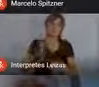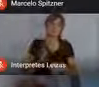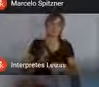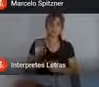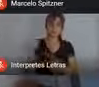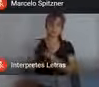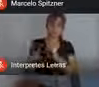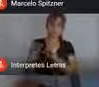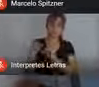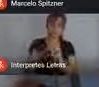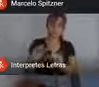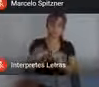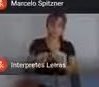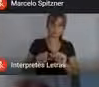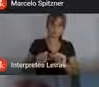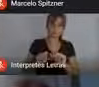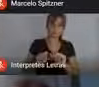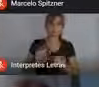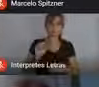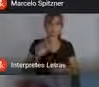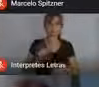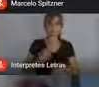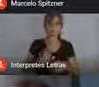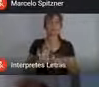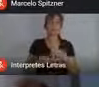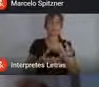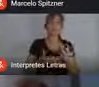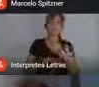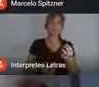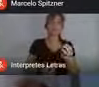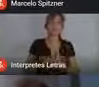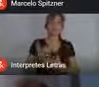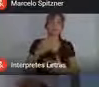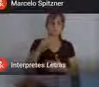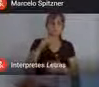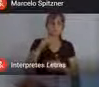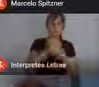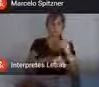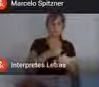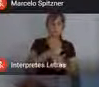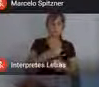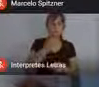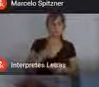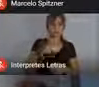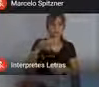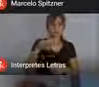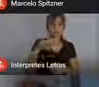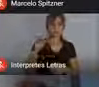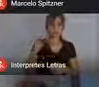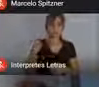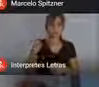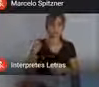PCNs, desde o ano de 1988, com sua publicação, já trazerem recomendação